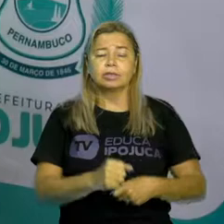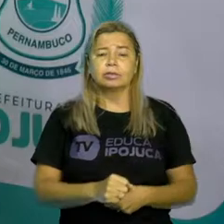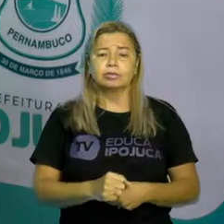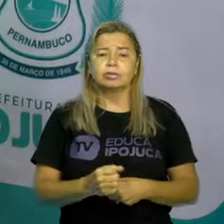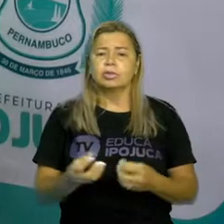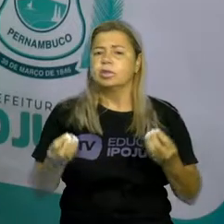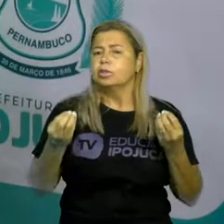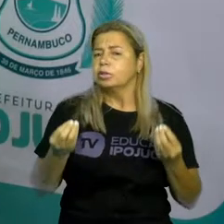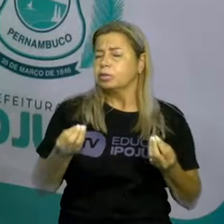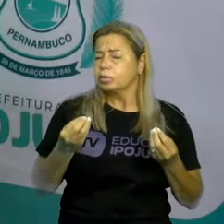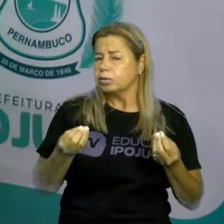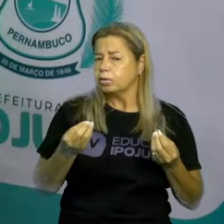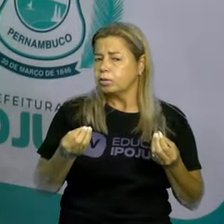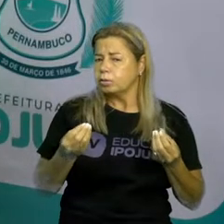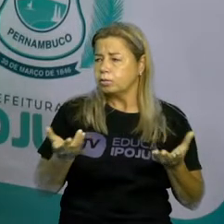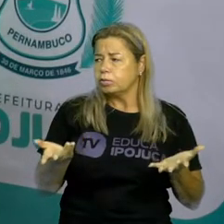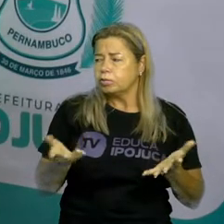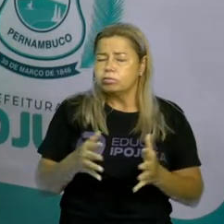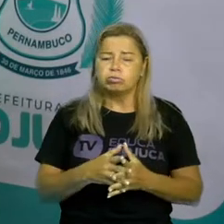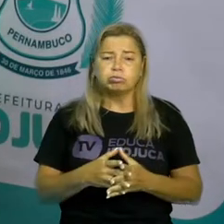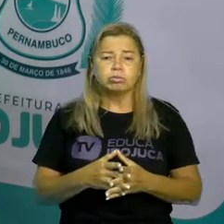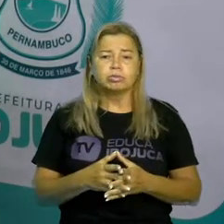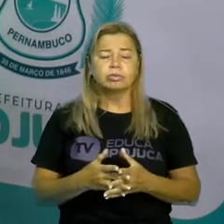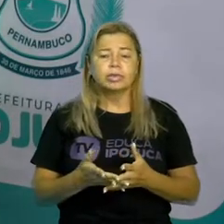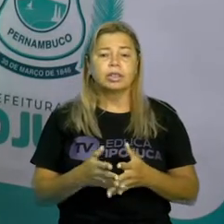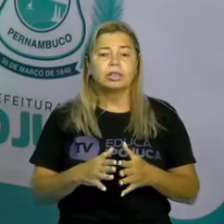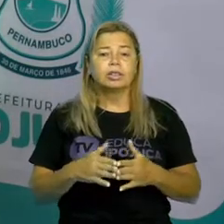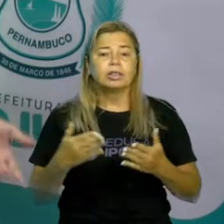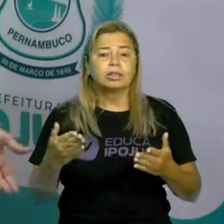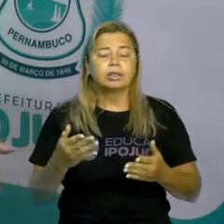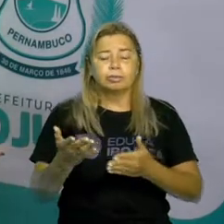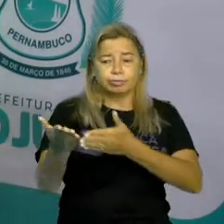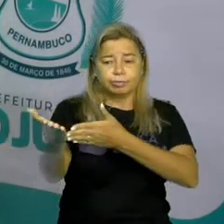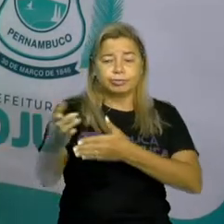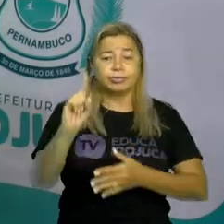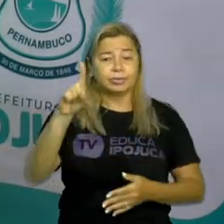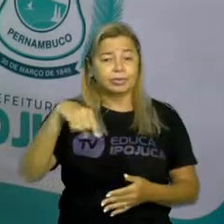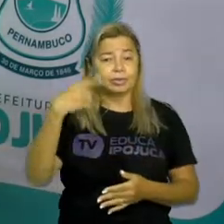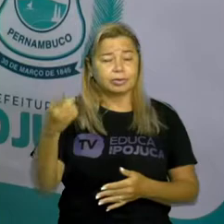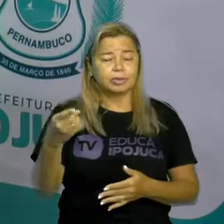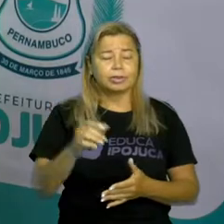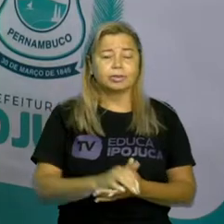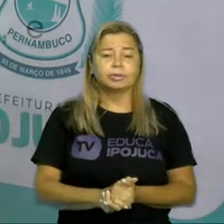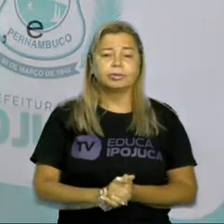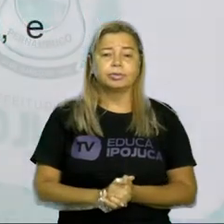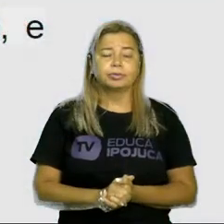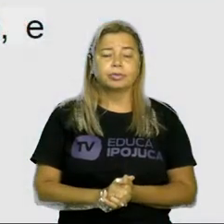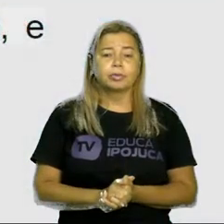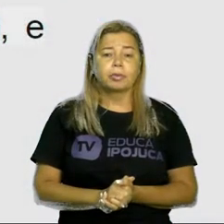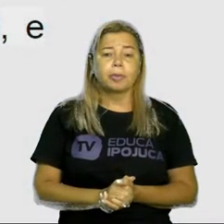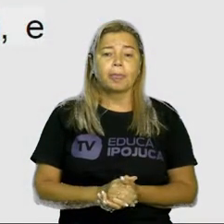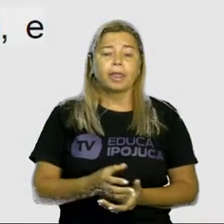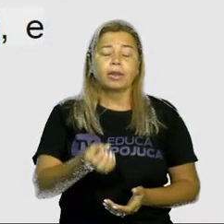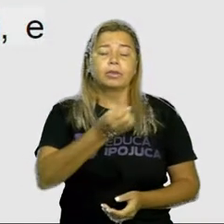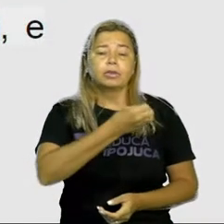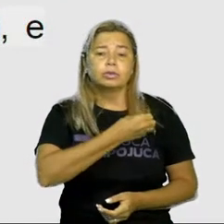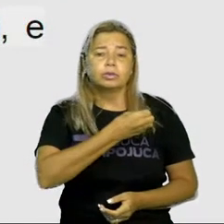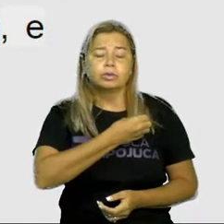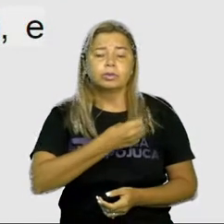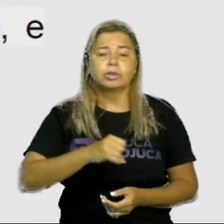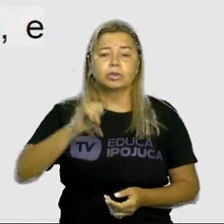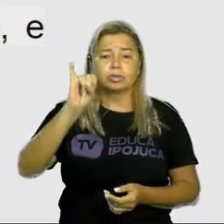e Como assim professora O que é isso vamos ver o próximo slide para a gente entender um pouquinho números racionais